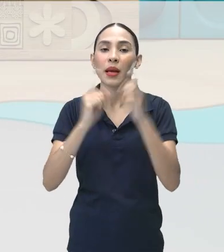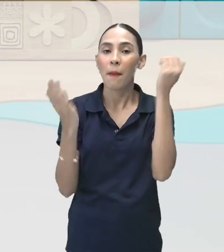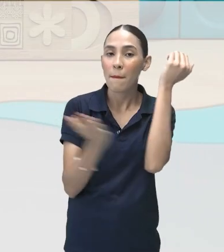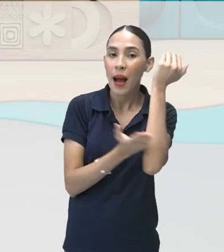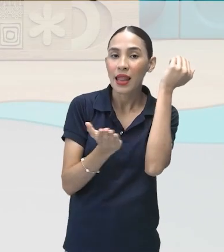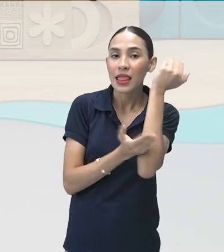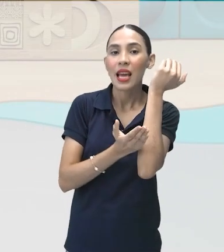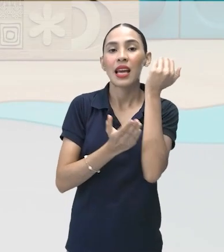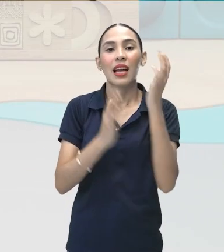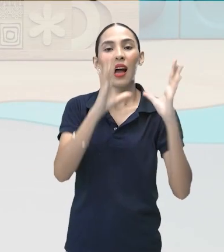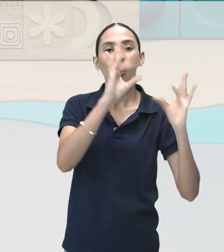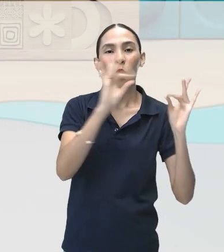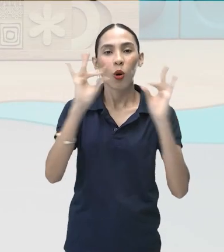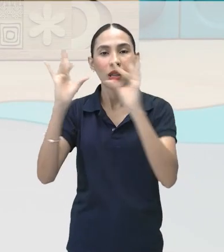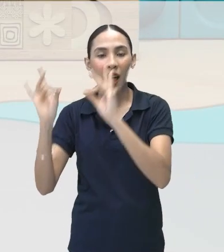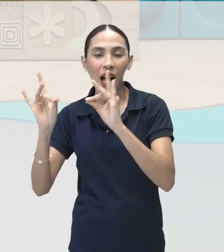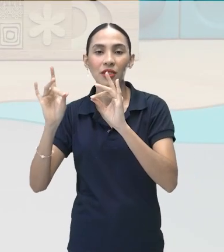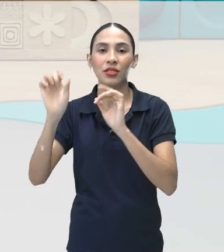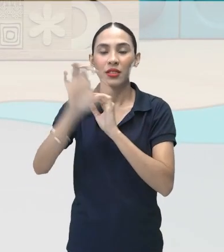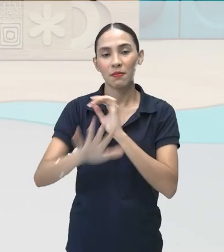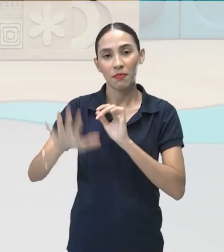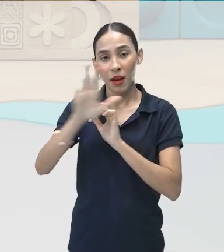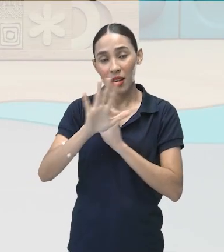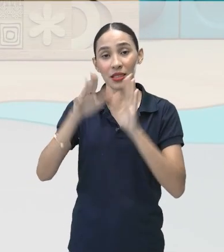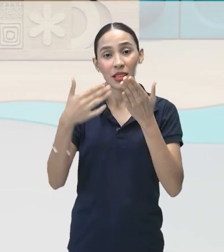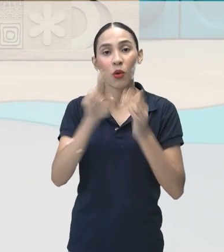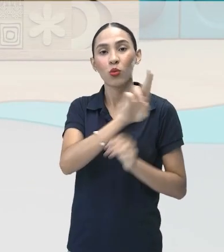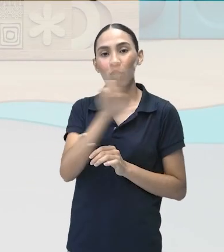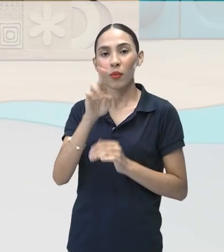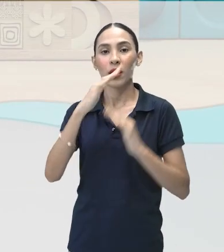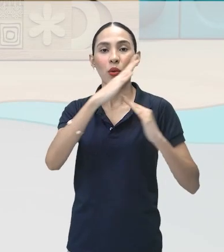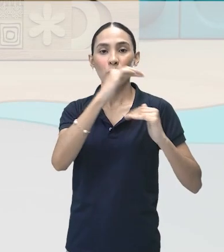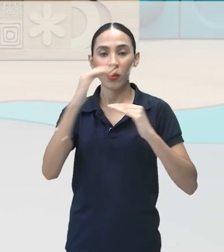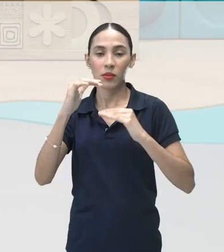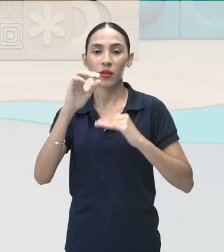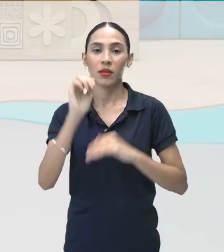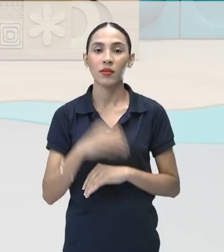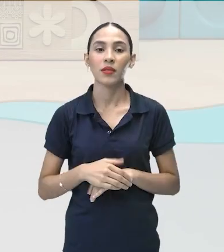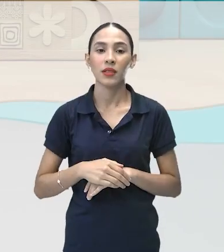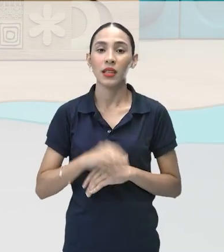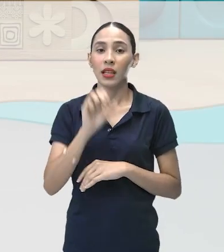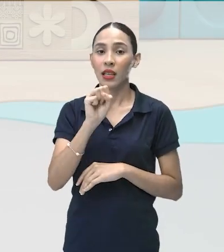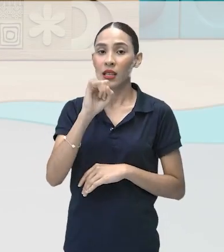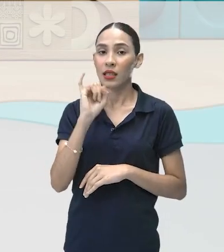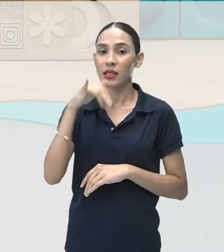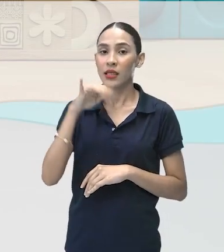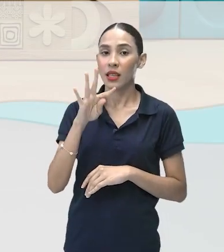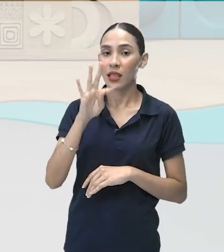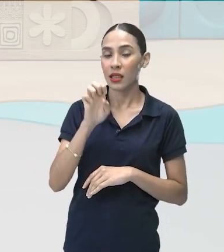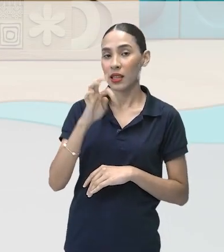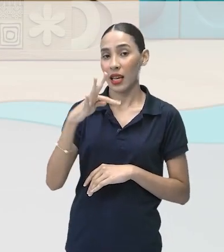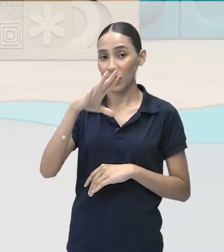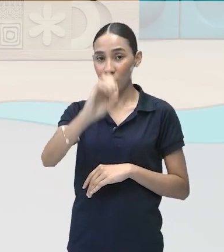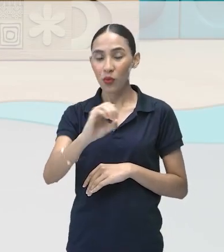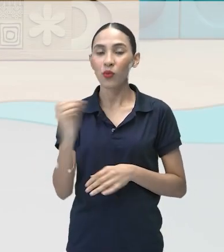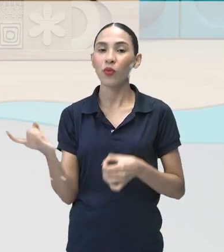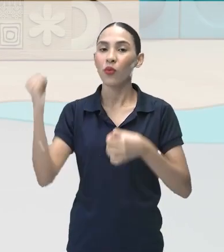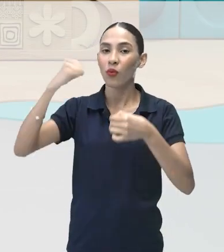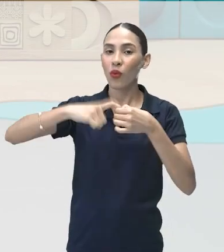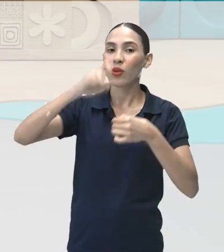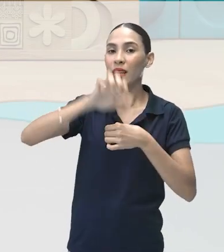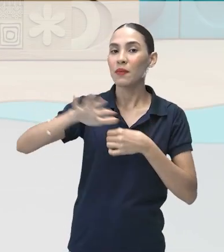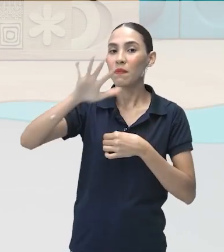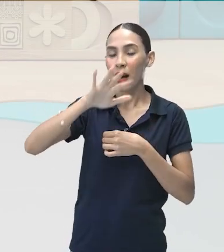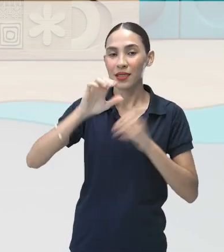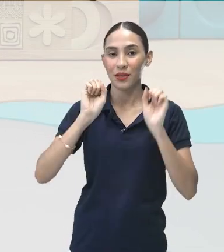madeira, colagem nas imagens, e aí é chamado de cubismo sintético, quando eles trazem de volta as